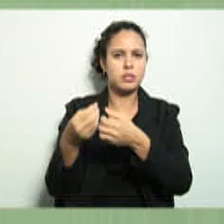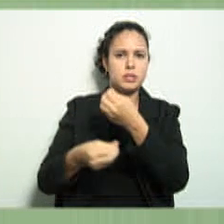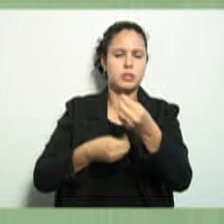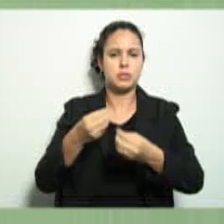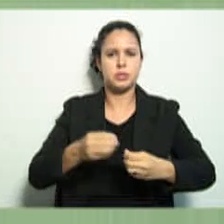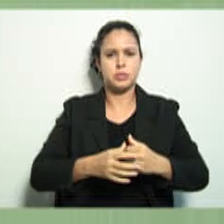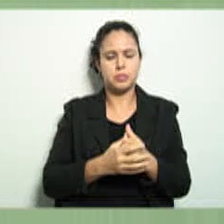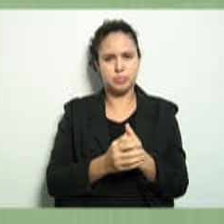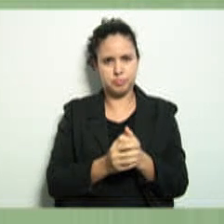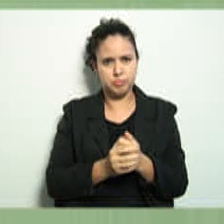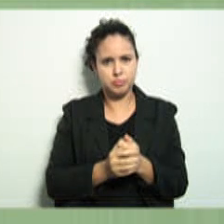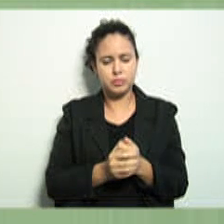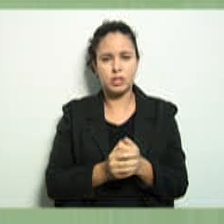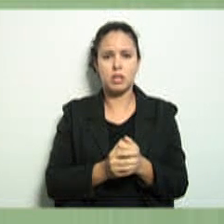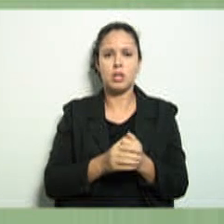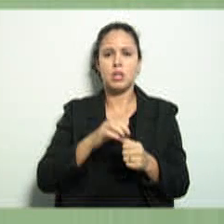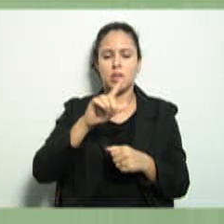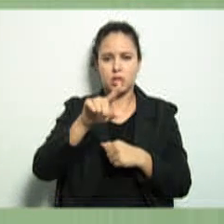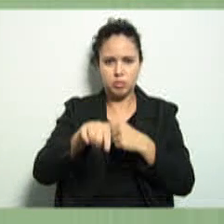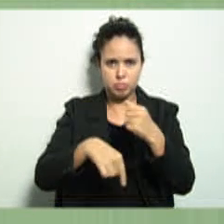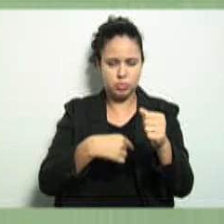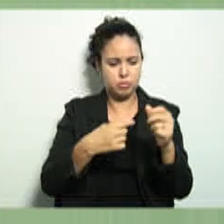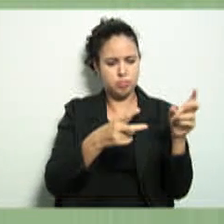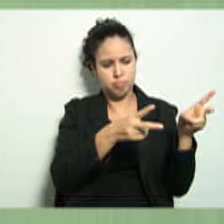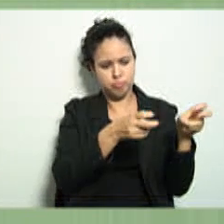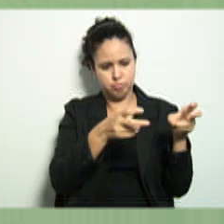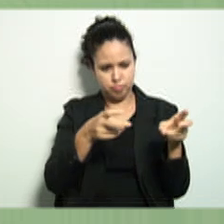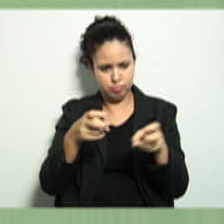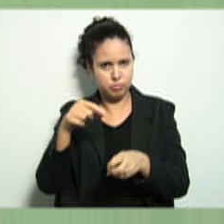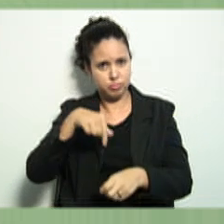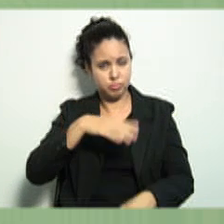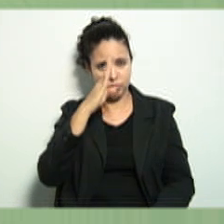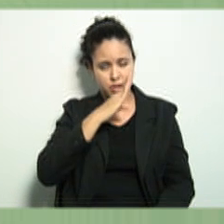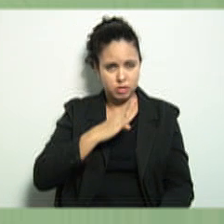era exportado até a Europa e aos Estados Unidos.